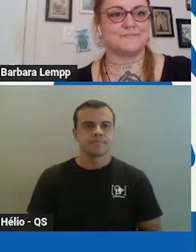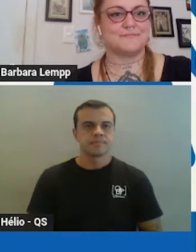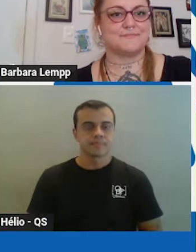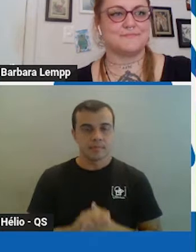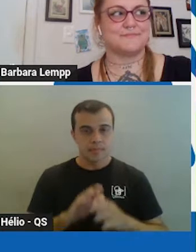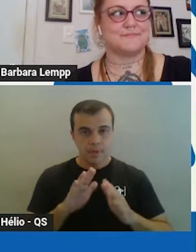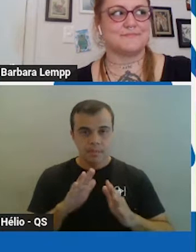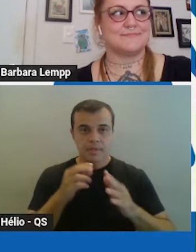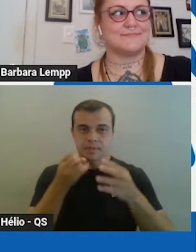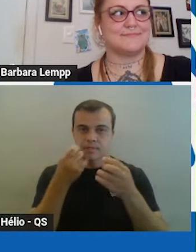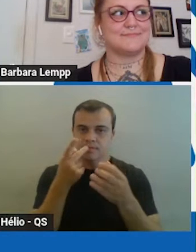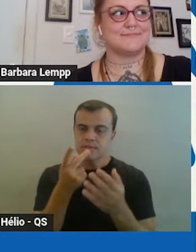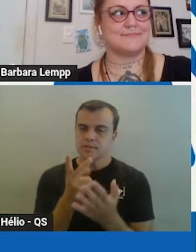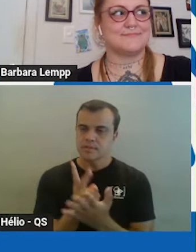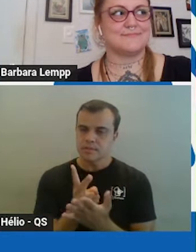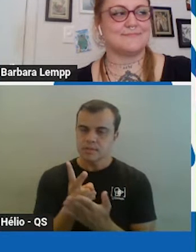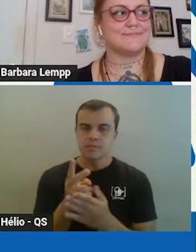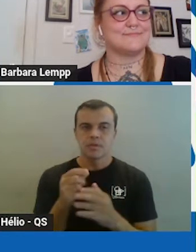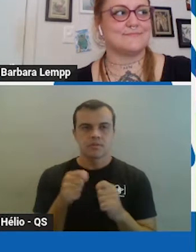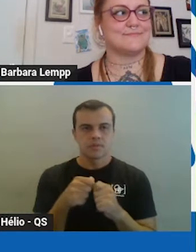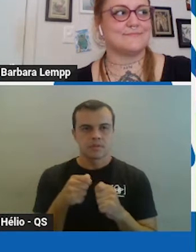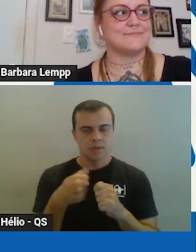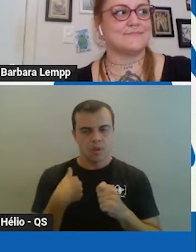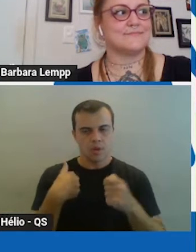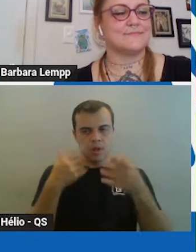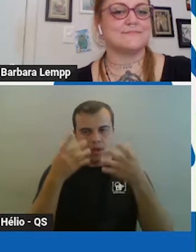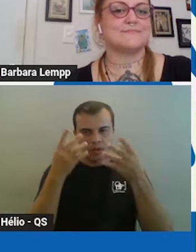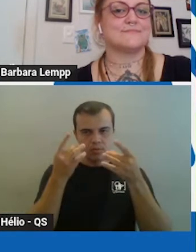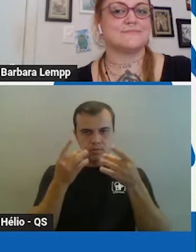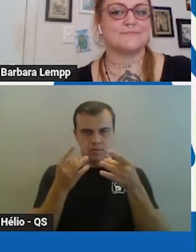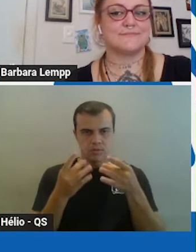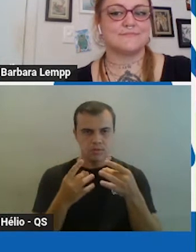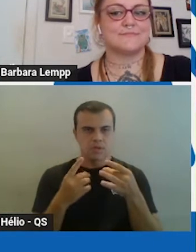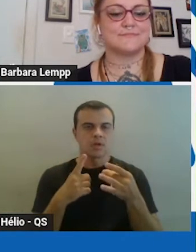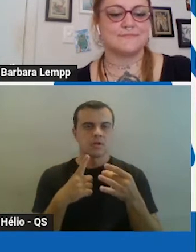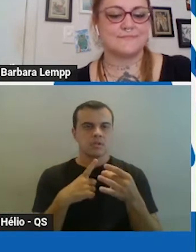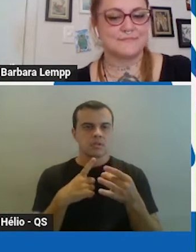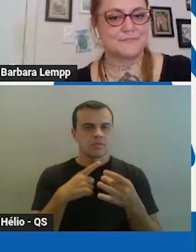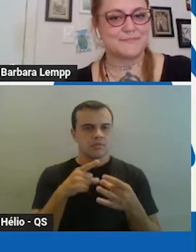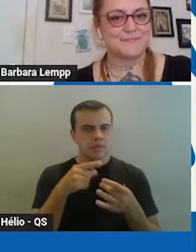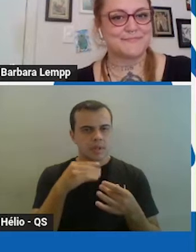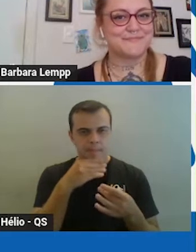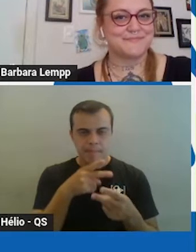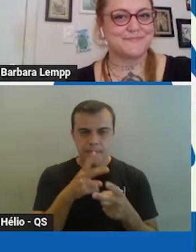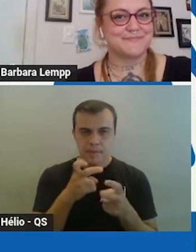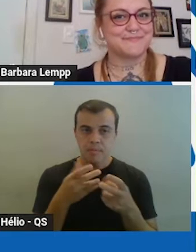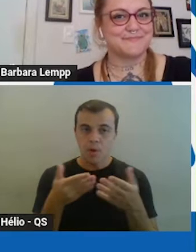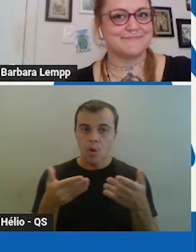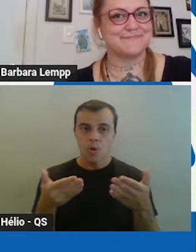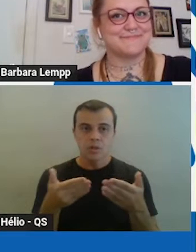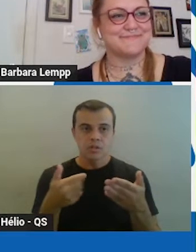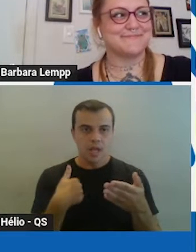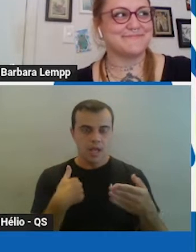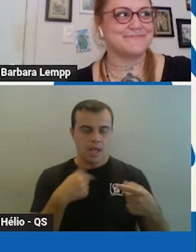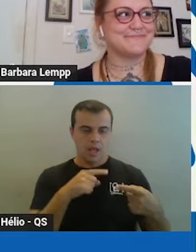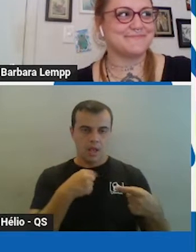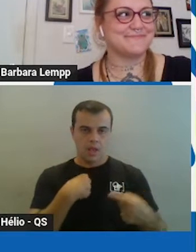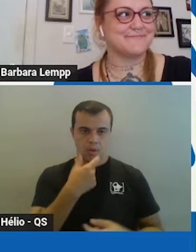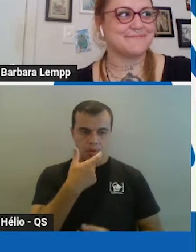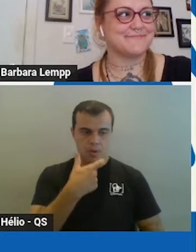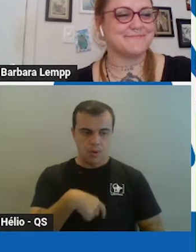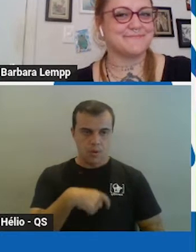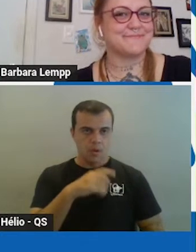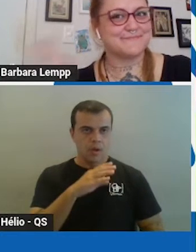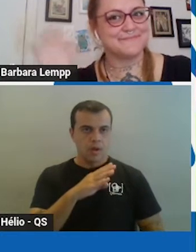Mas como a gente sempre faz, vou fazer uma autodescrição. E vocês estão vendo que hoje tá eu,